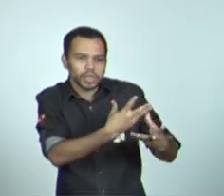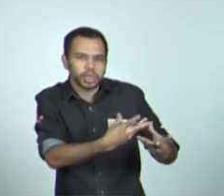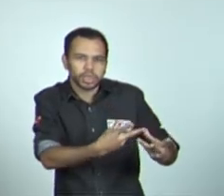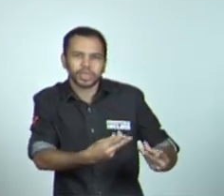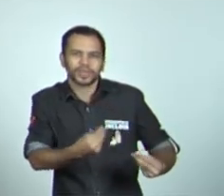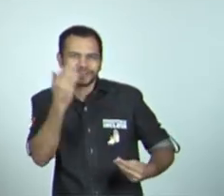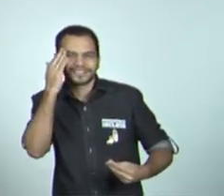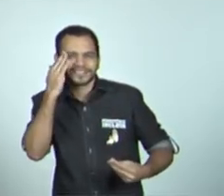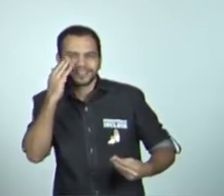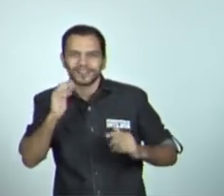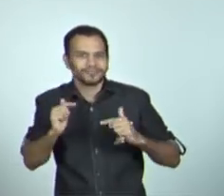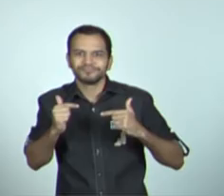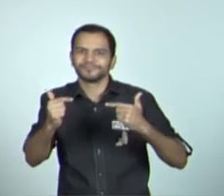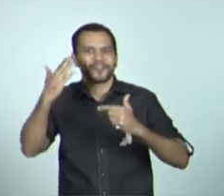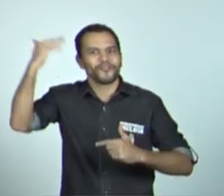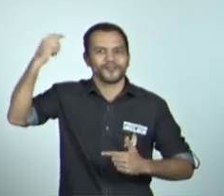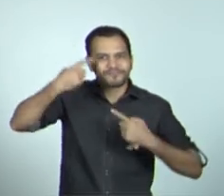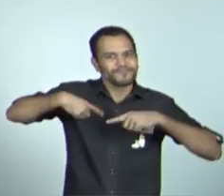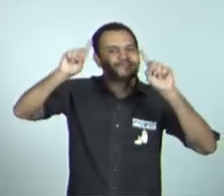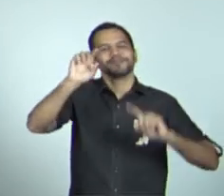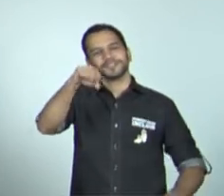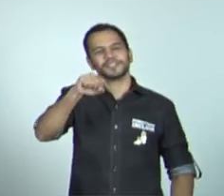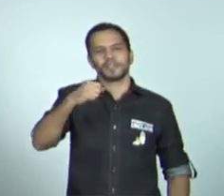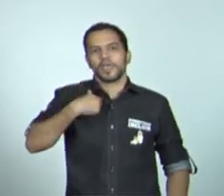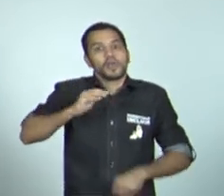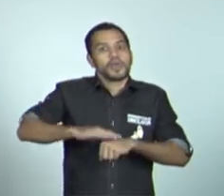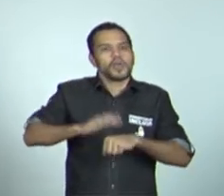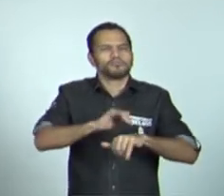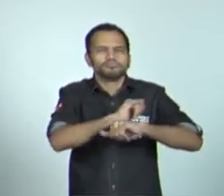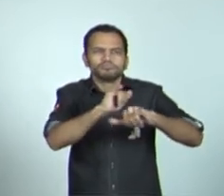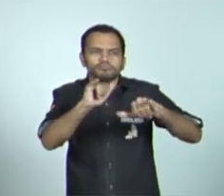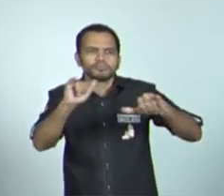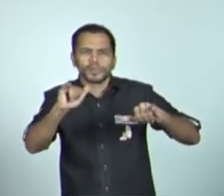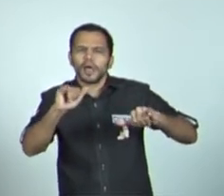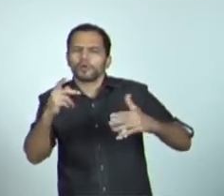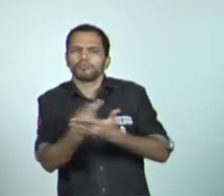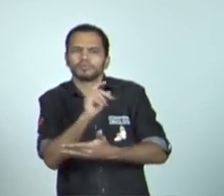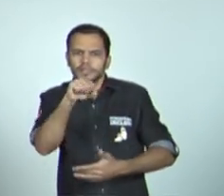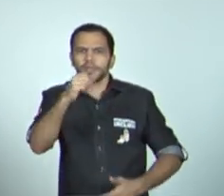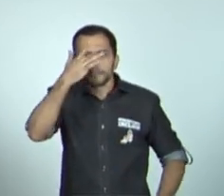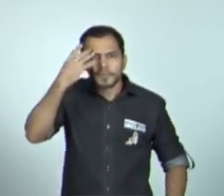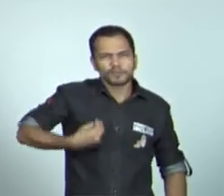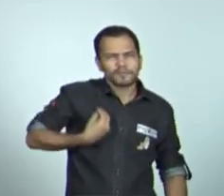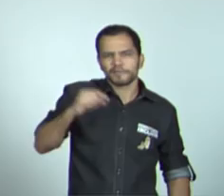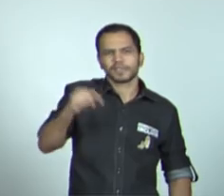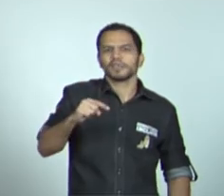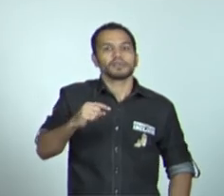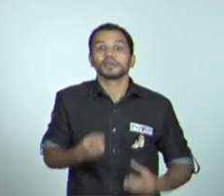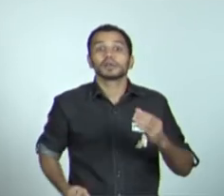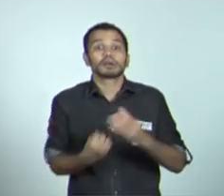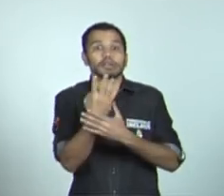eu tenho falado aqui da igreja que deus vai levantar gente aqui que vai querer a tecnologias aplicativos que vão revolucionar